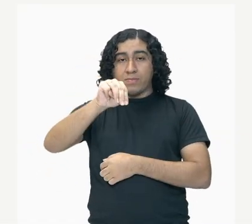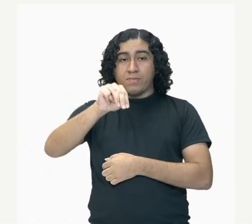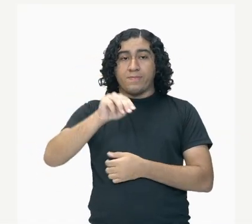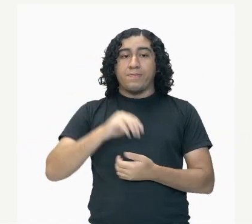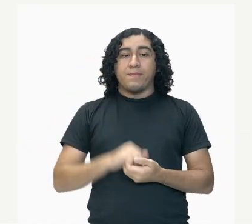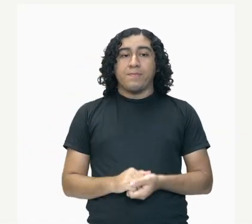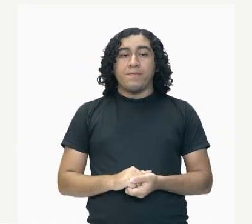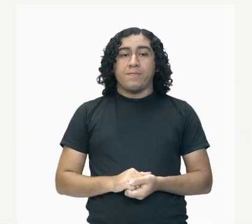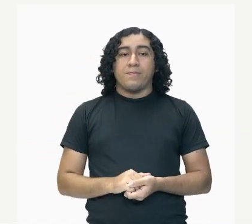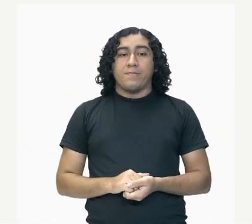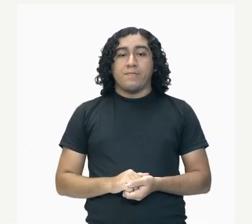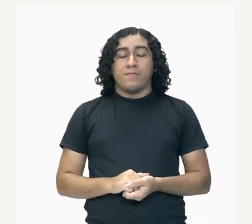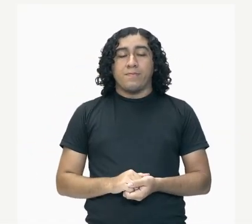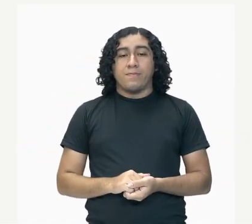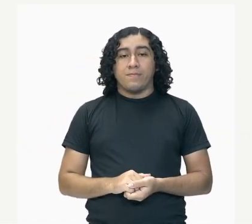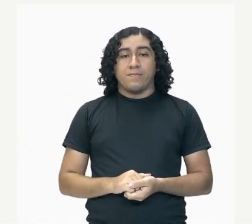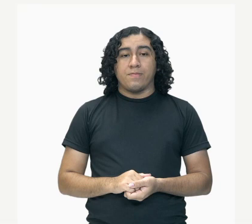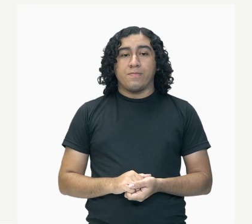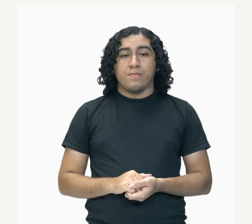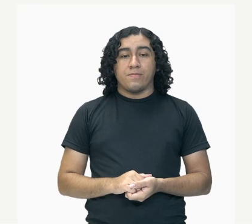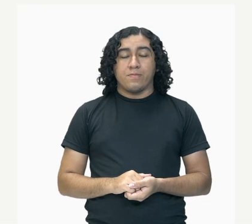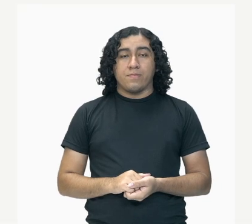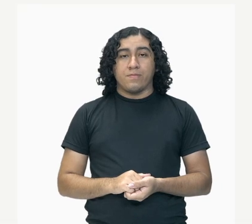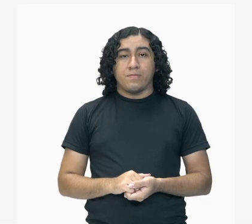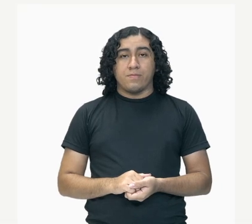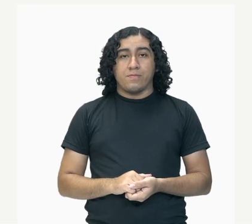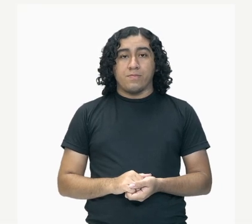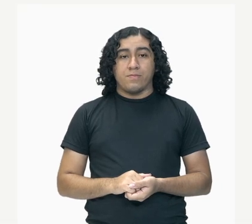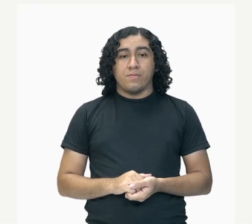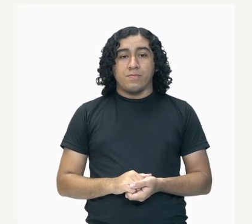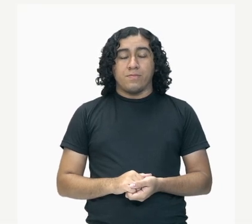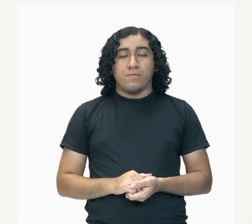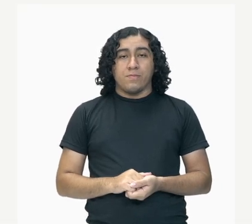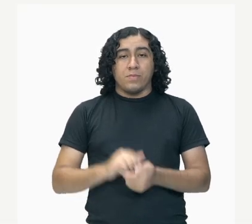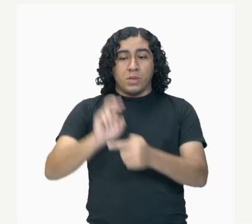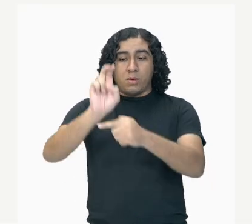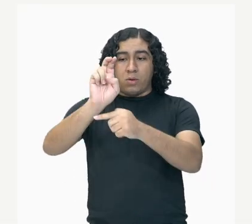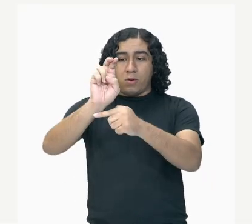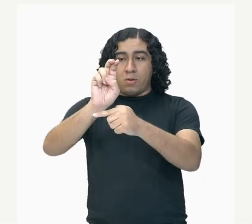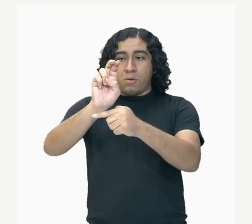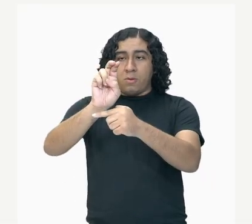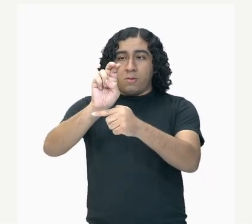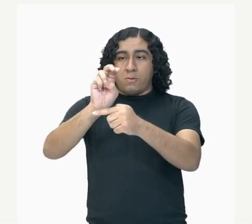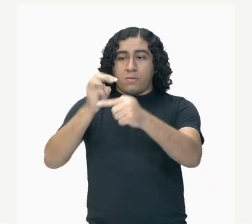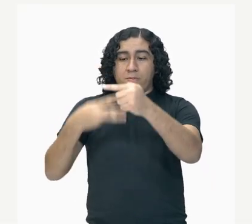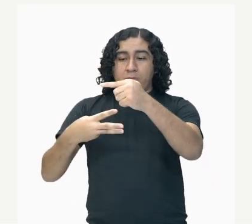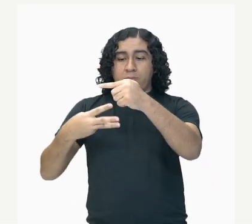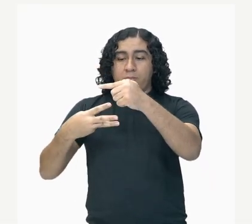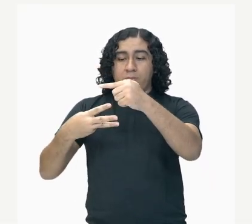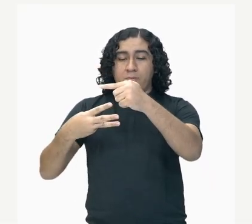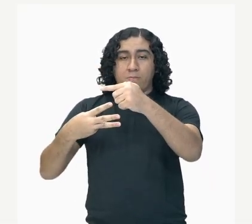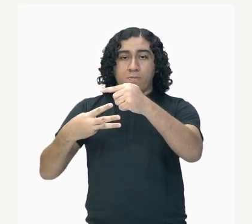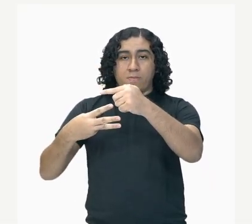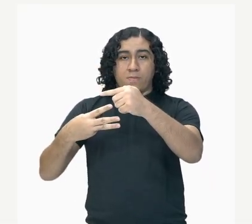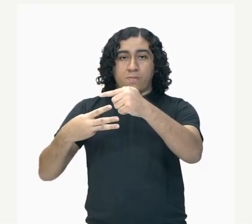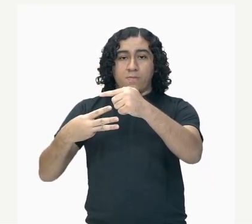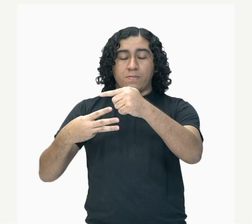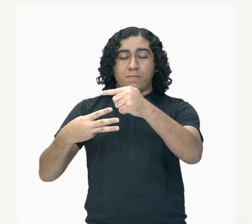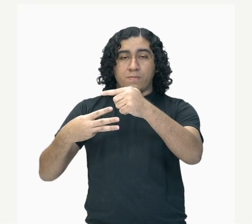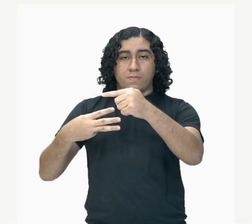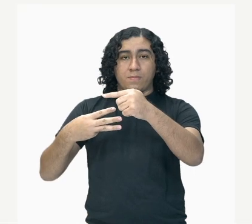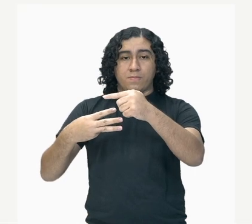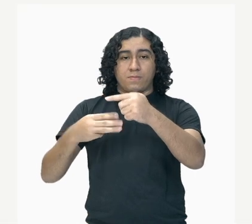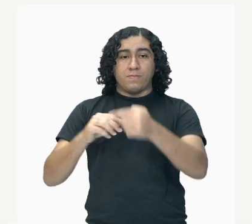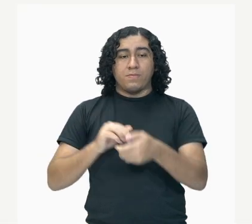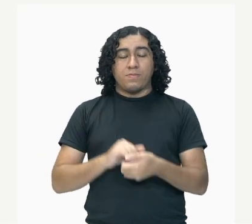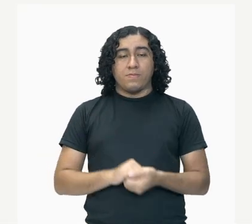Tá bom então eu vou dividir aqui ó 5 por 3 tá aqui ó densidade linear